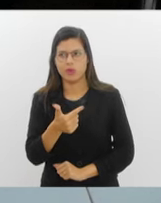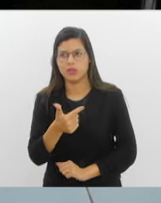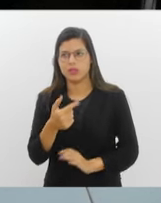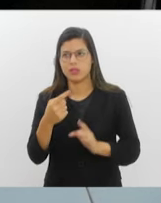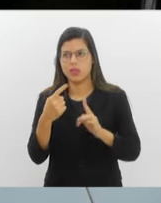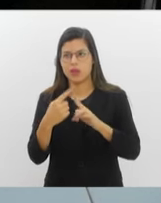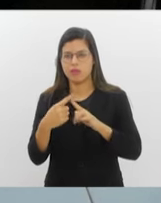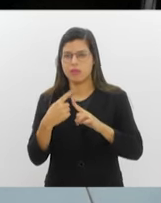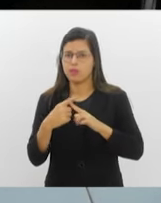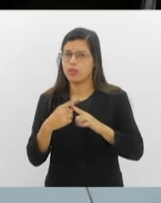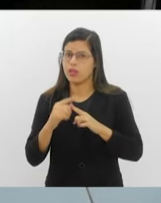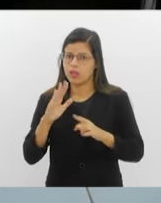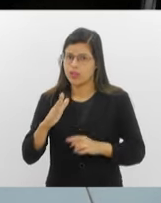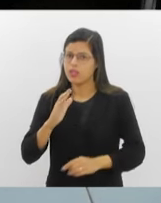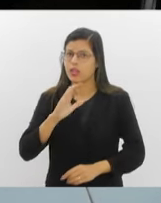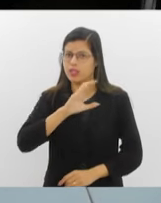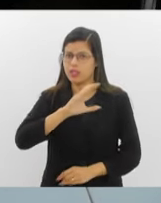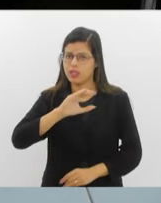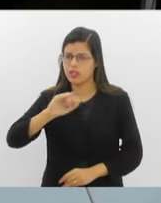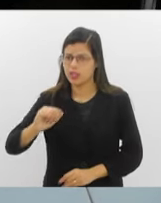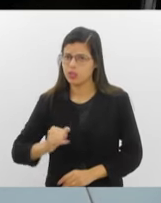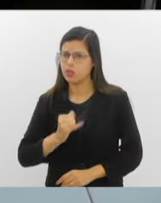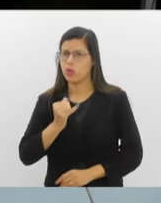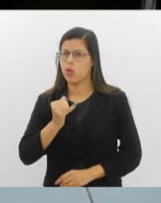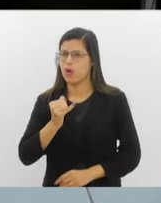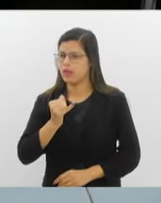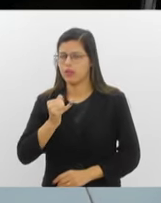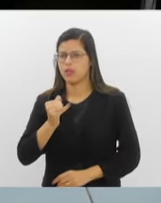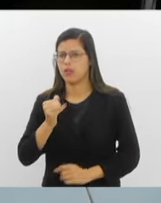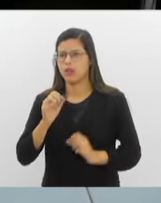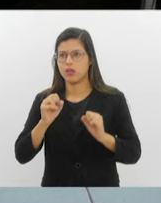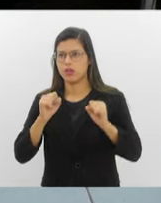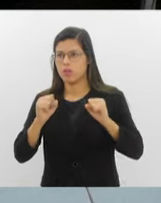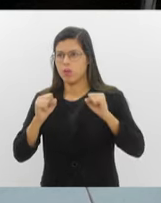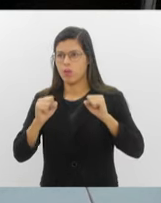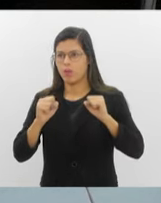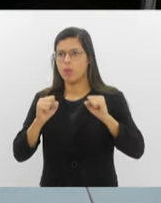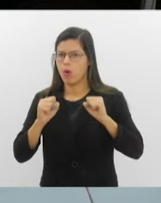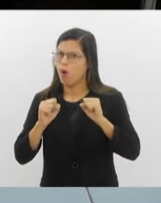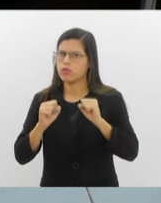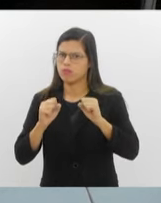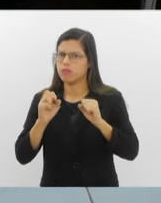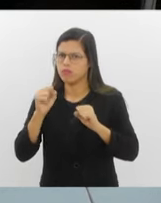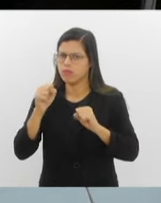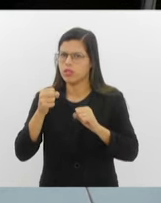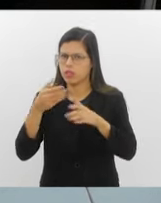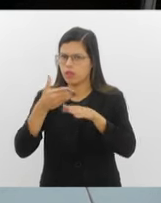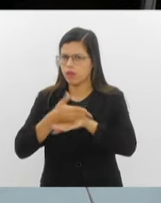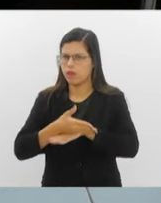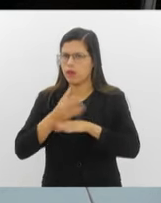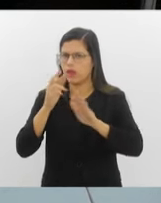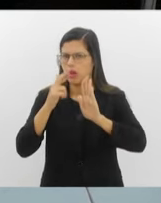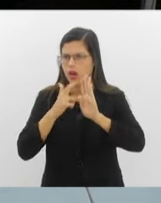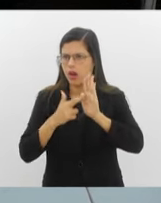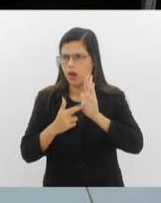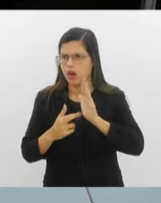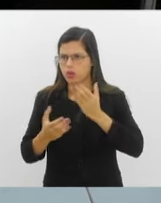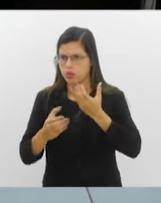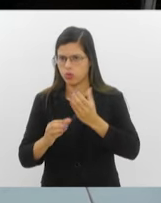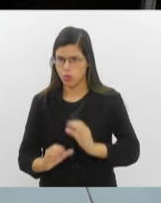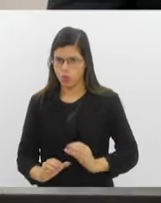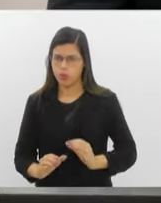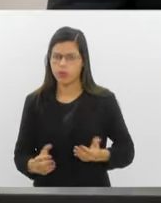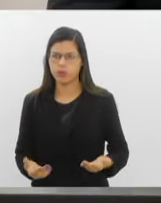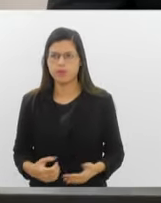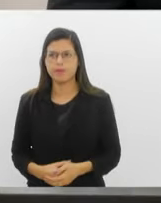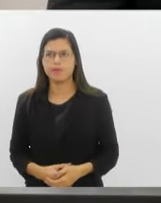passou na CCJ e foi dado pela constitucionalidade que a gente pode legislar sobre normas gerais de concurso público. Se me permite uma parte, deputado Luiz Paulo, só para trazer a luz ao